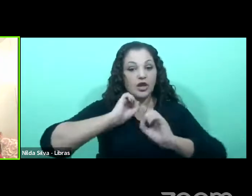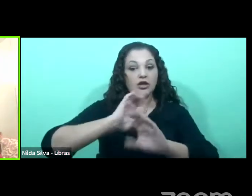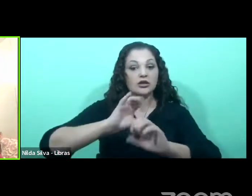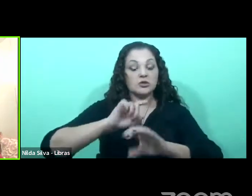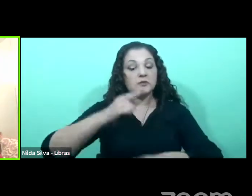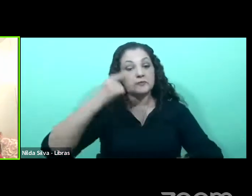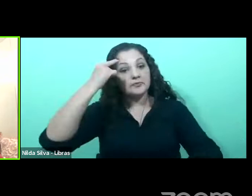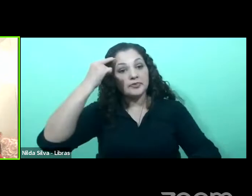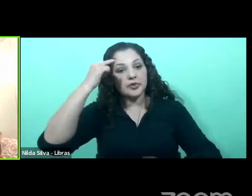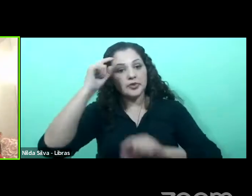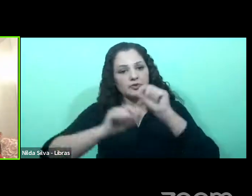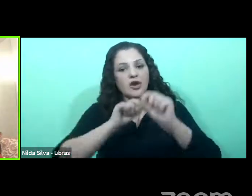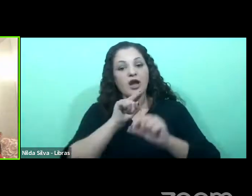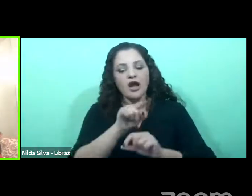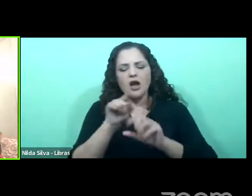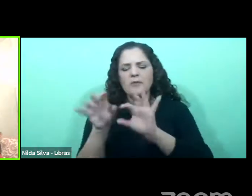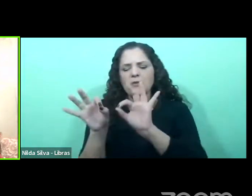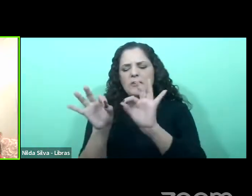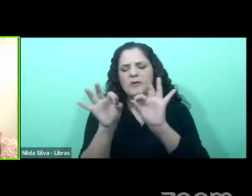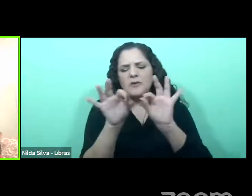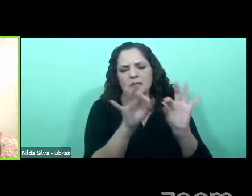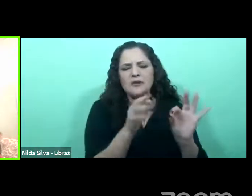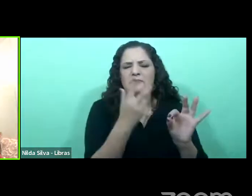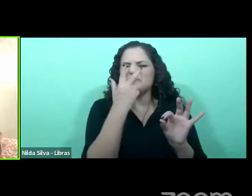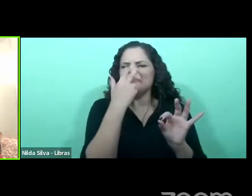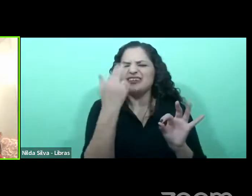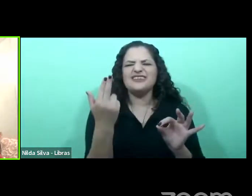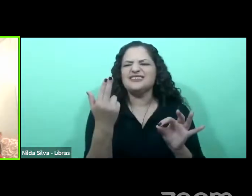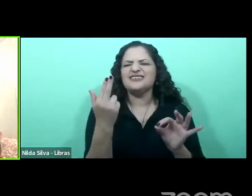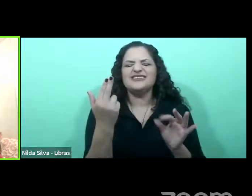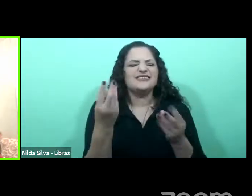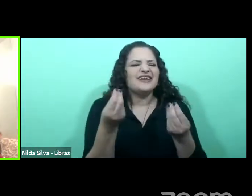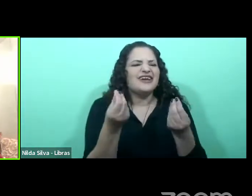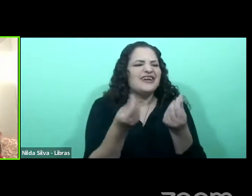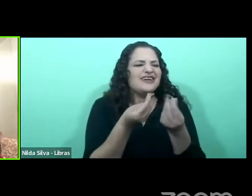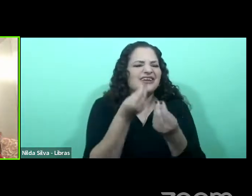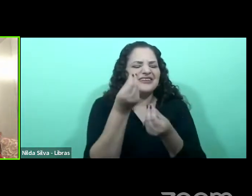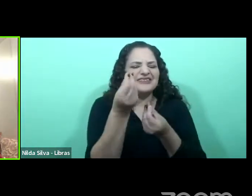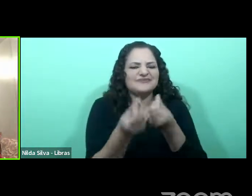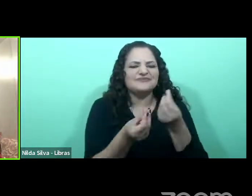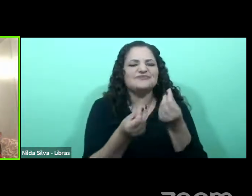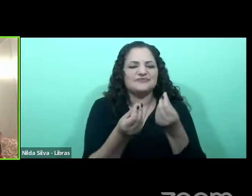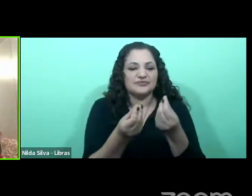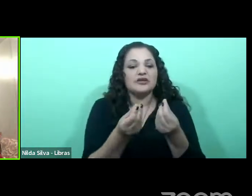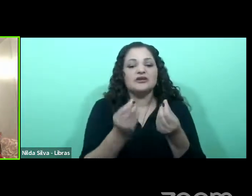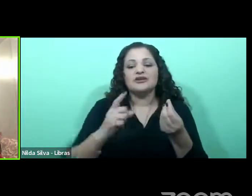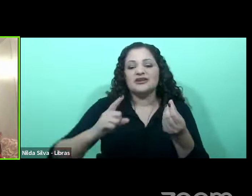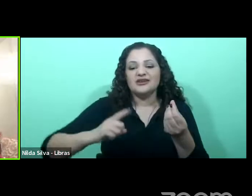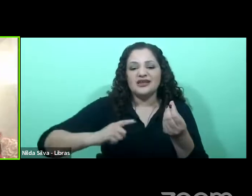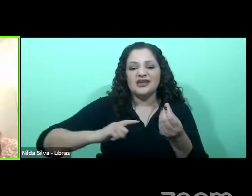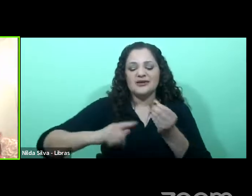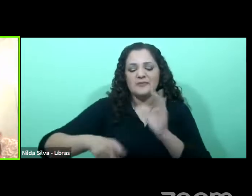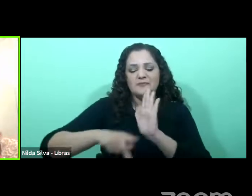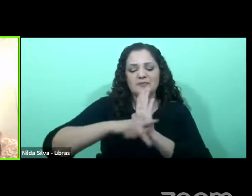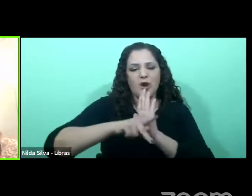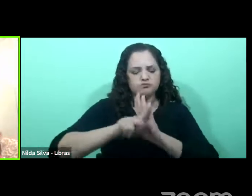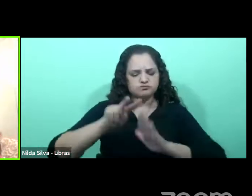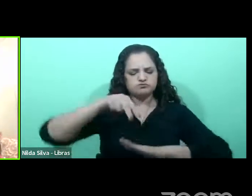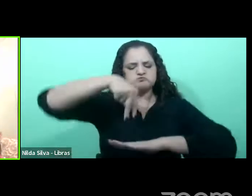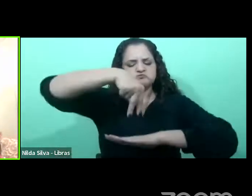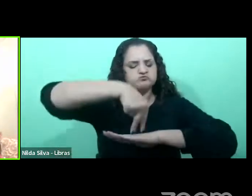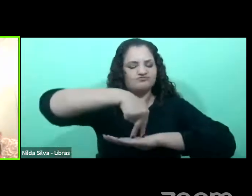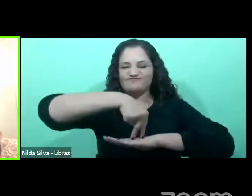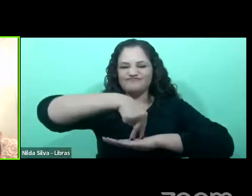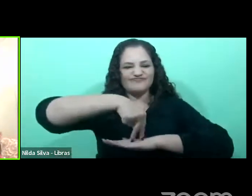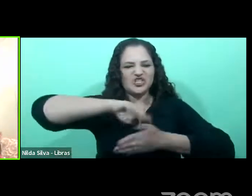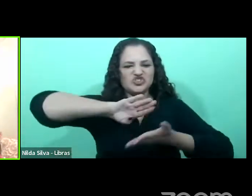são constantemente desautorizados. Ou seja, têm suas autorias retiradas, são desautorizados.